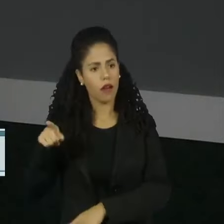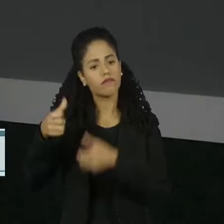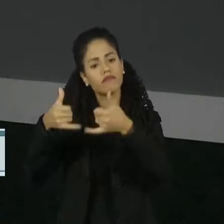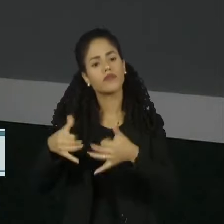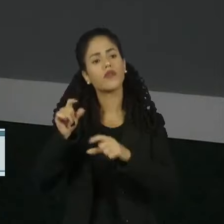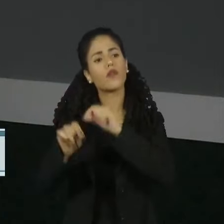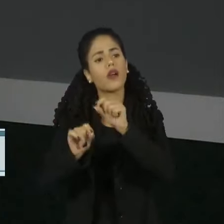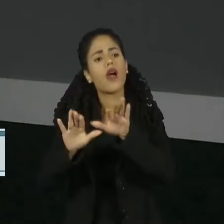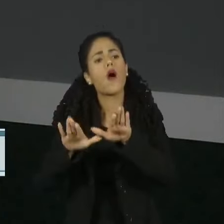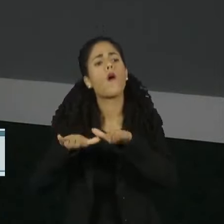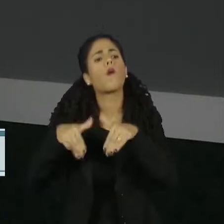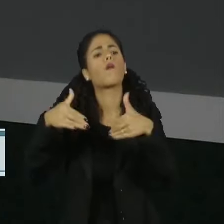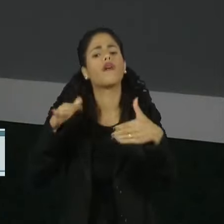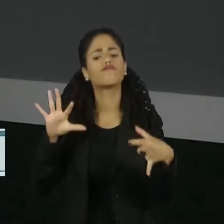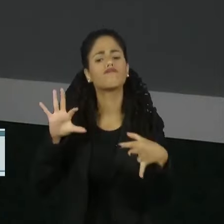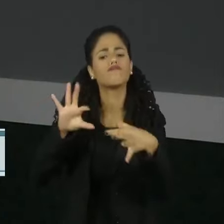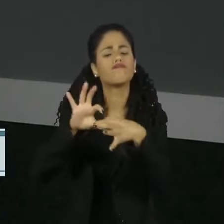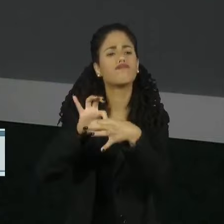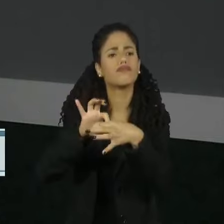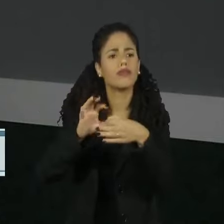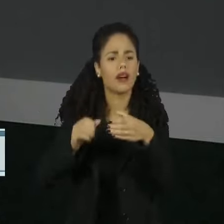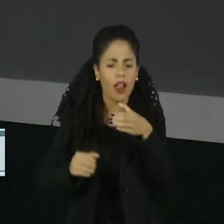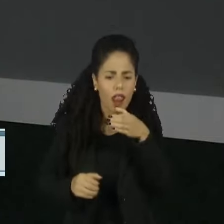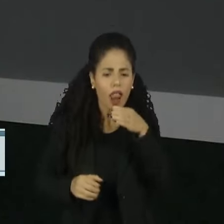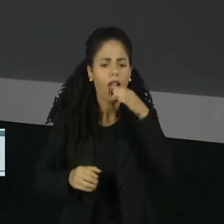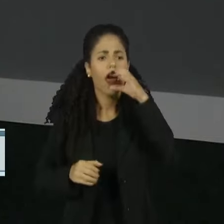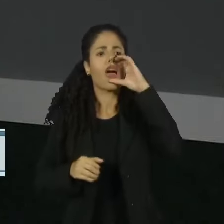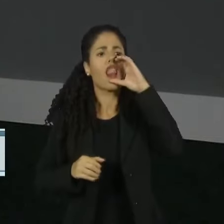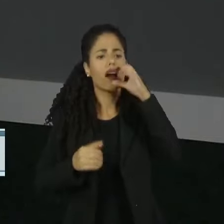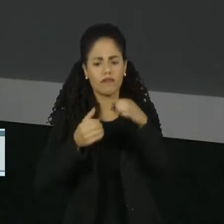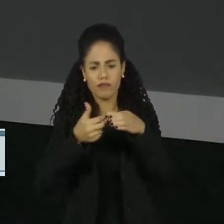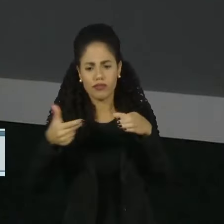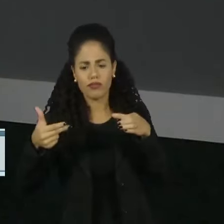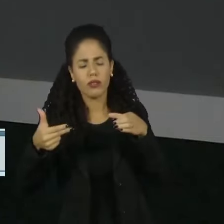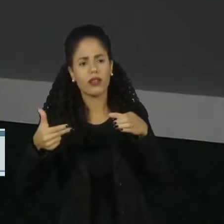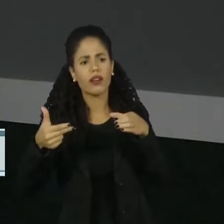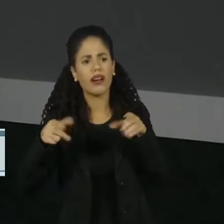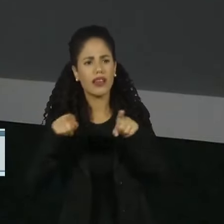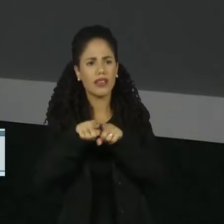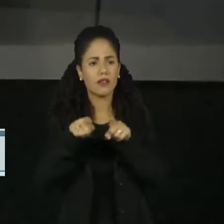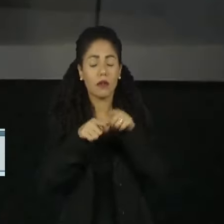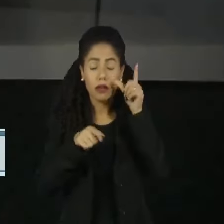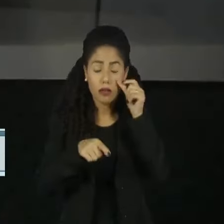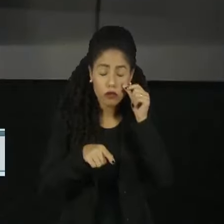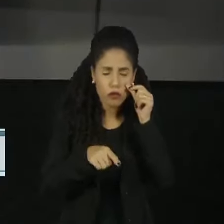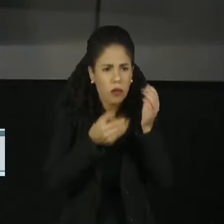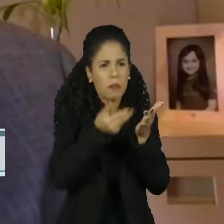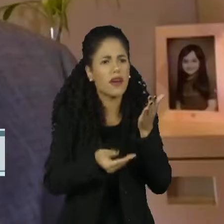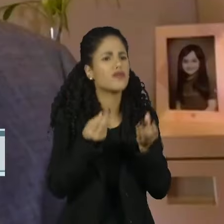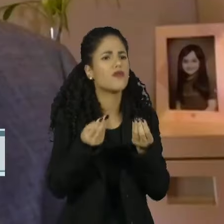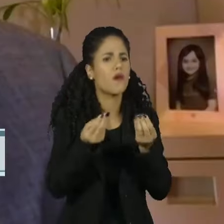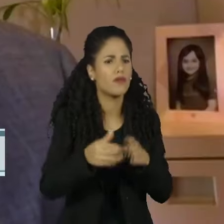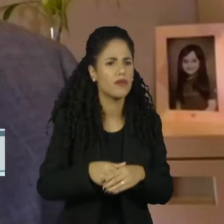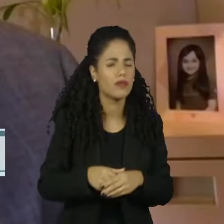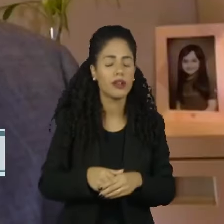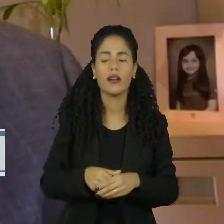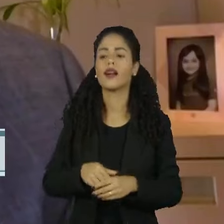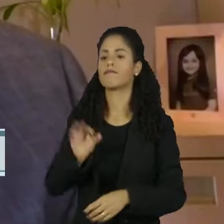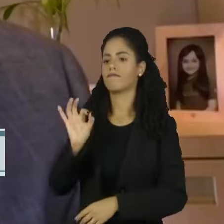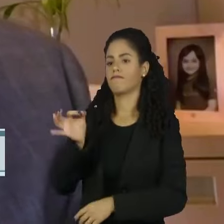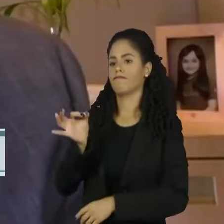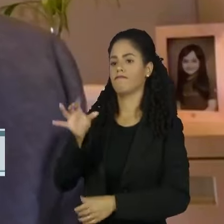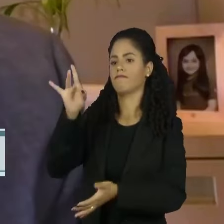relação dessas bebidas com a insônia. Elas podem causar insônia? Sim, então, seguindo o